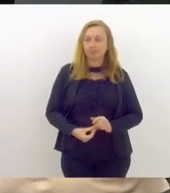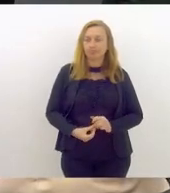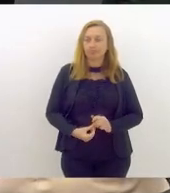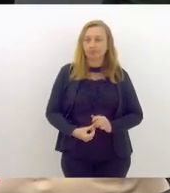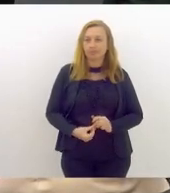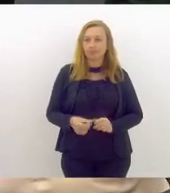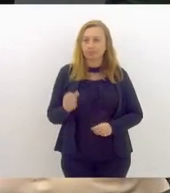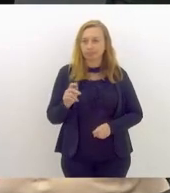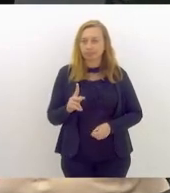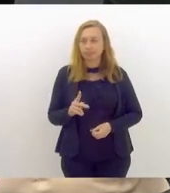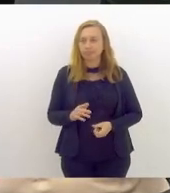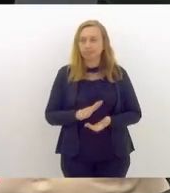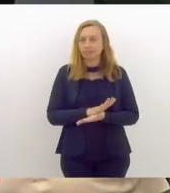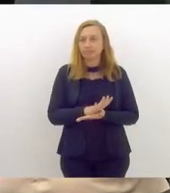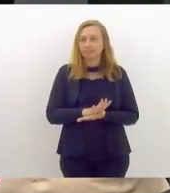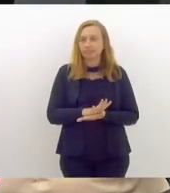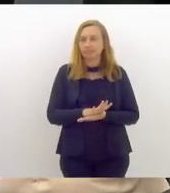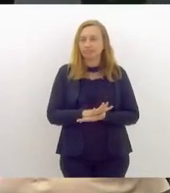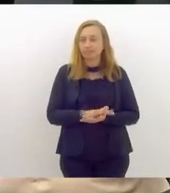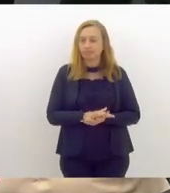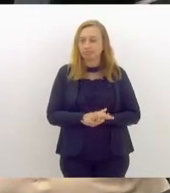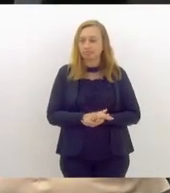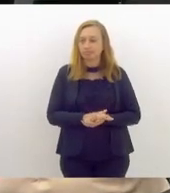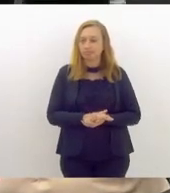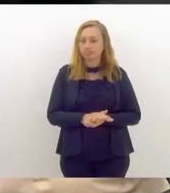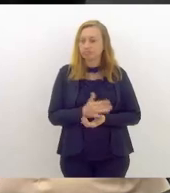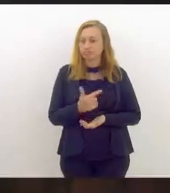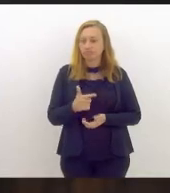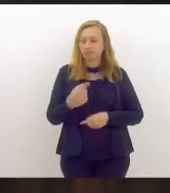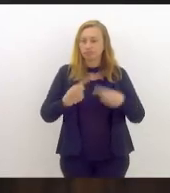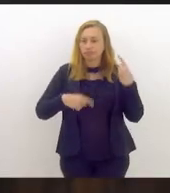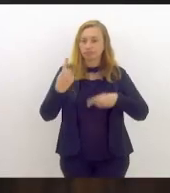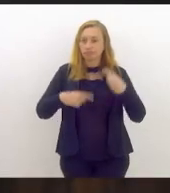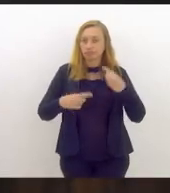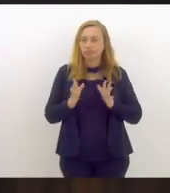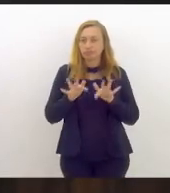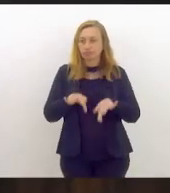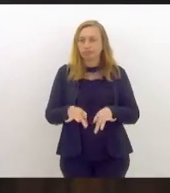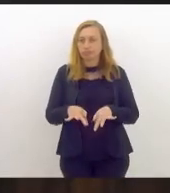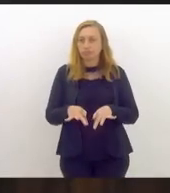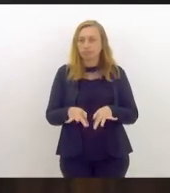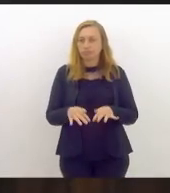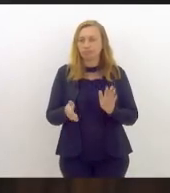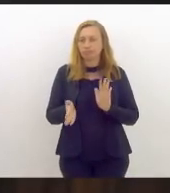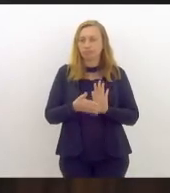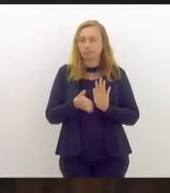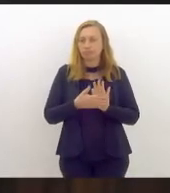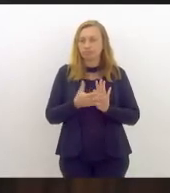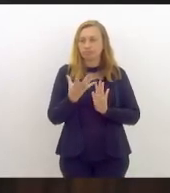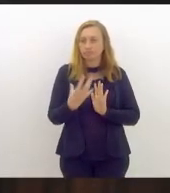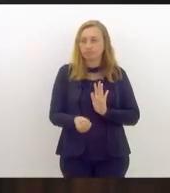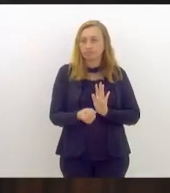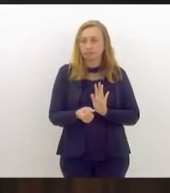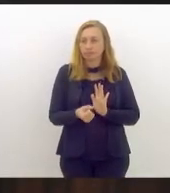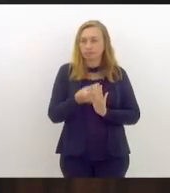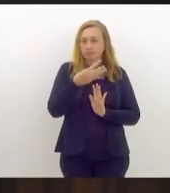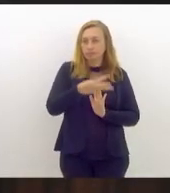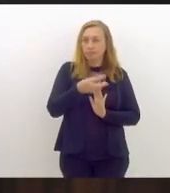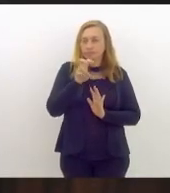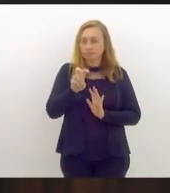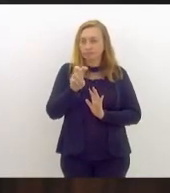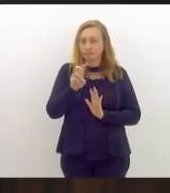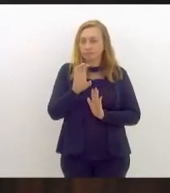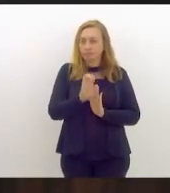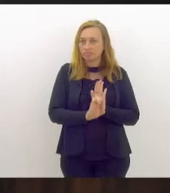Ok? Nada mais. Não havendo o que queira discutir, encerra a discussão. O presidente de proposta recebeu 35 emendas,